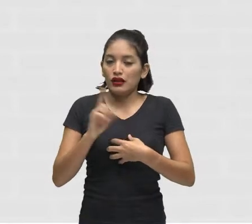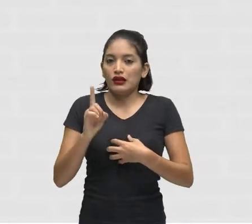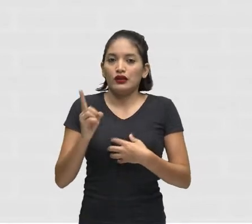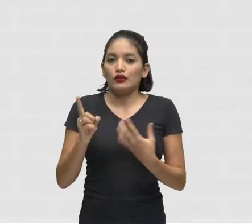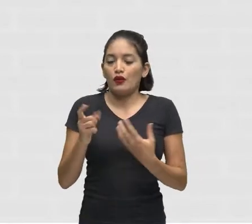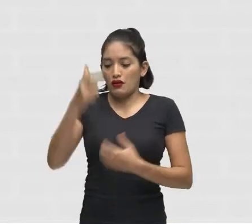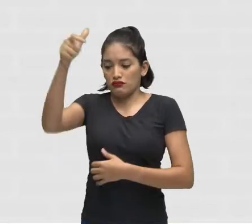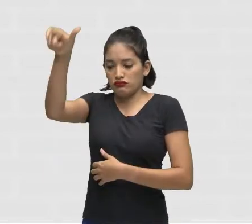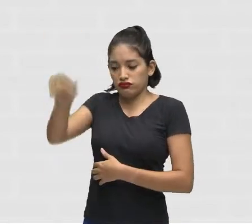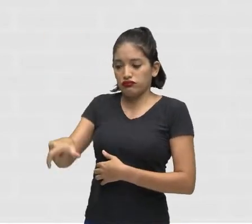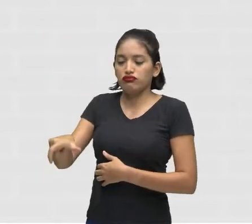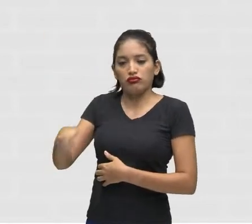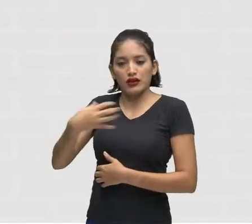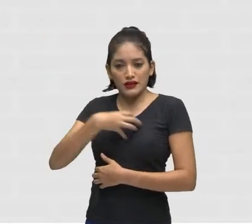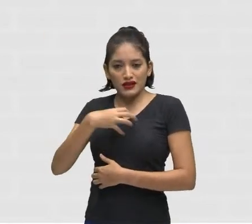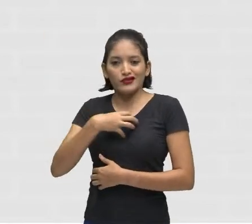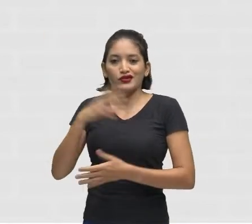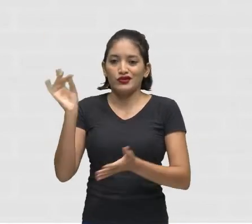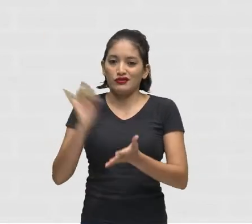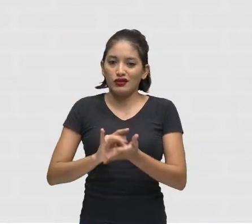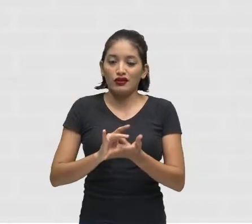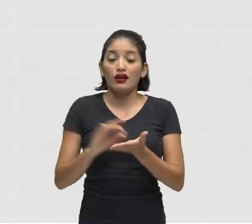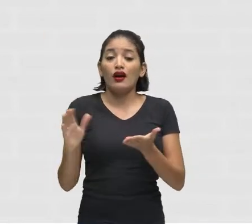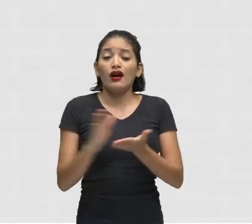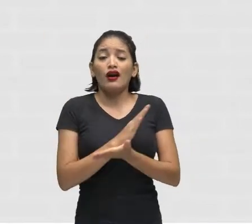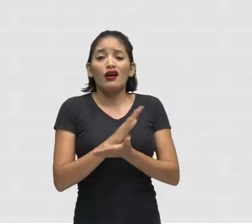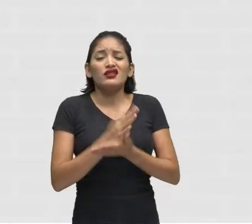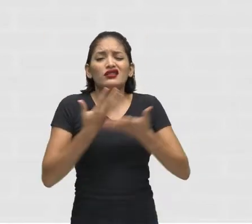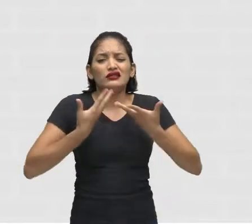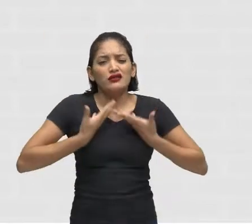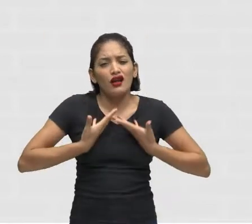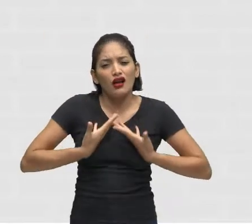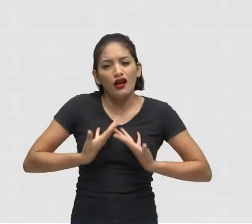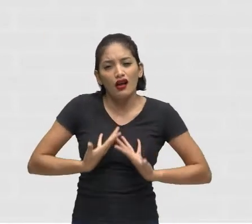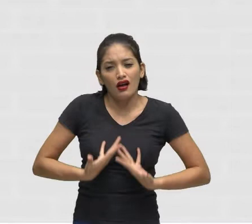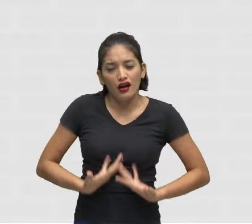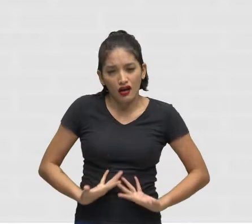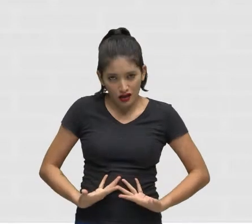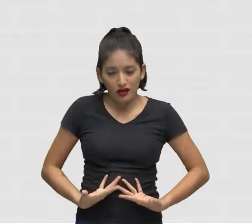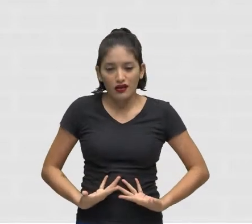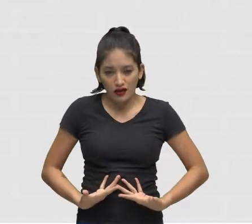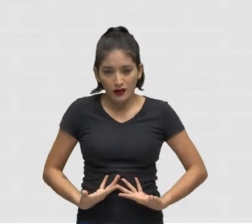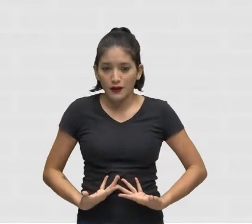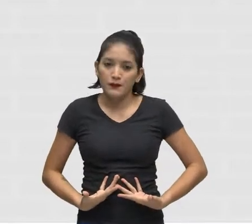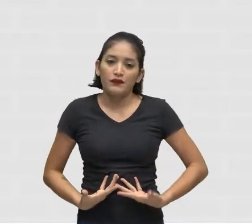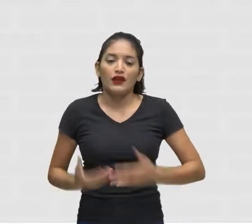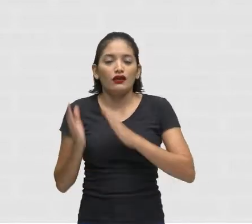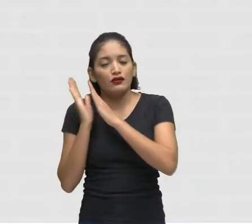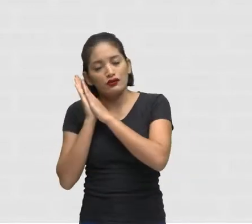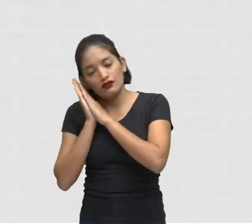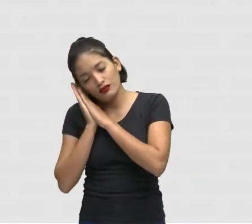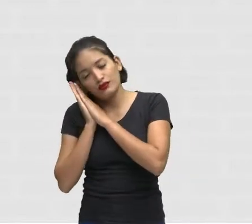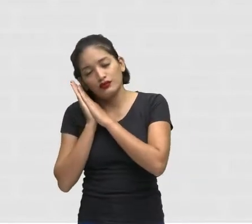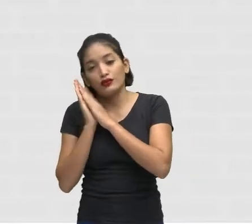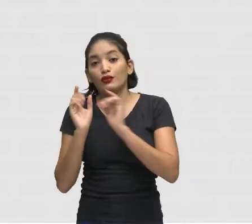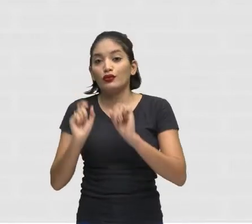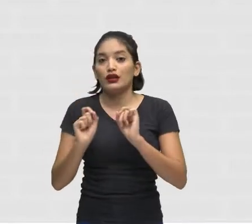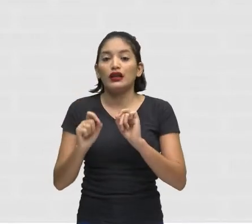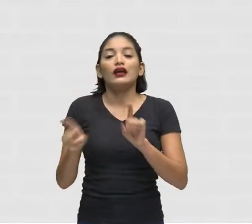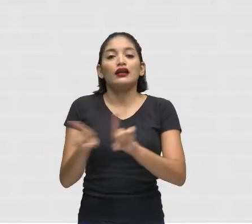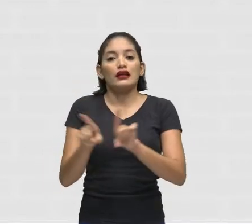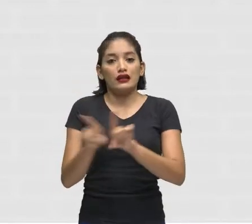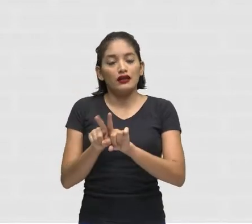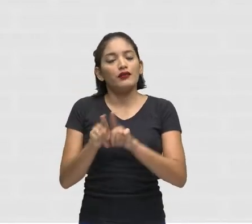ser, é um estar. Se às vezes eu estou cansado, na feita em que eu dormir, me deitar, descansar, eu vou